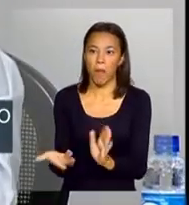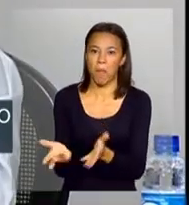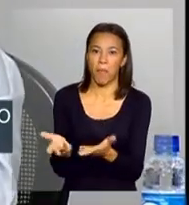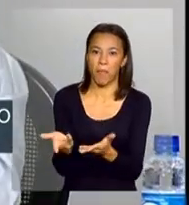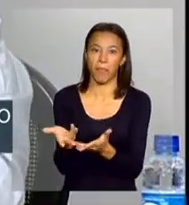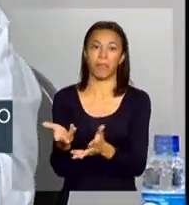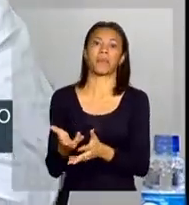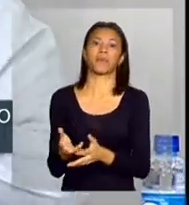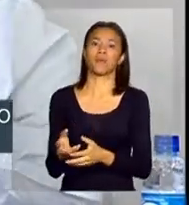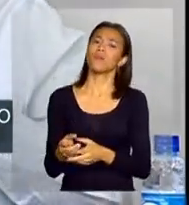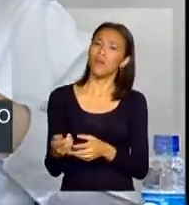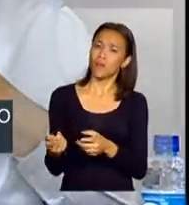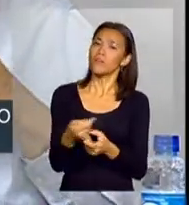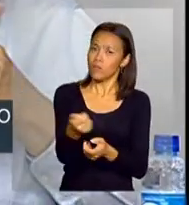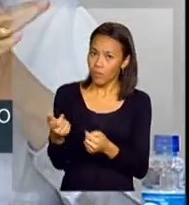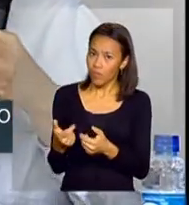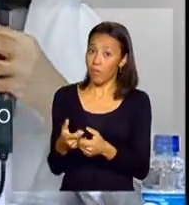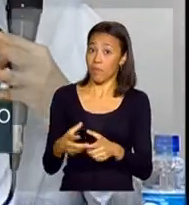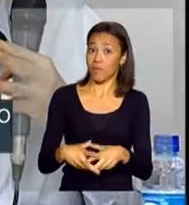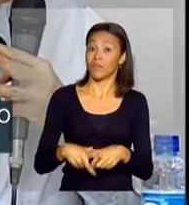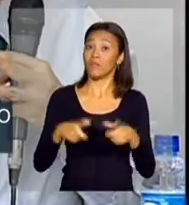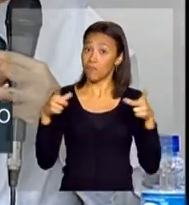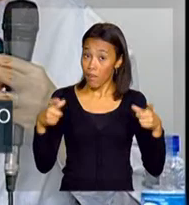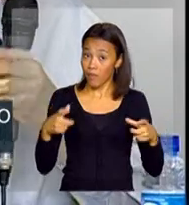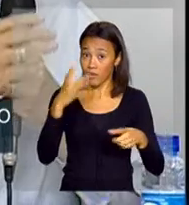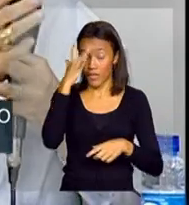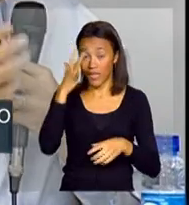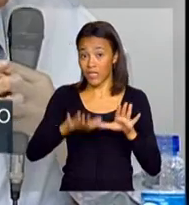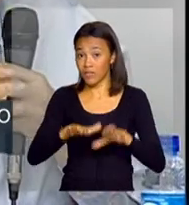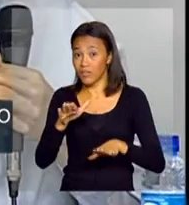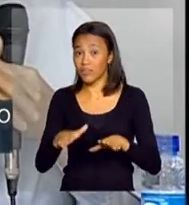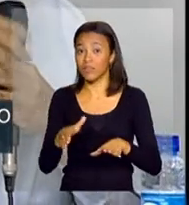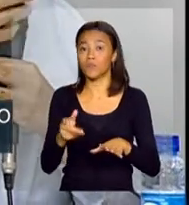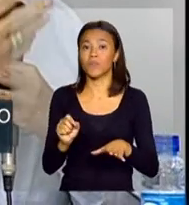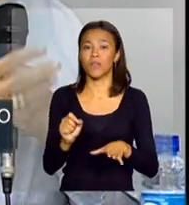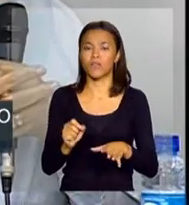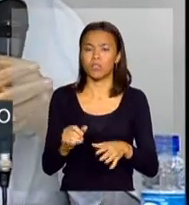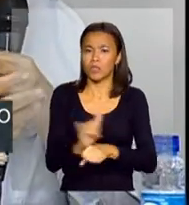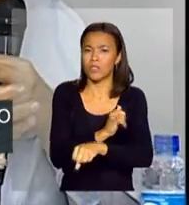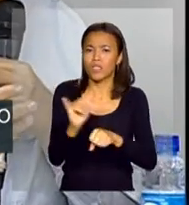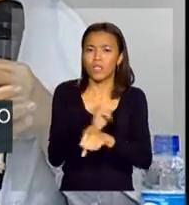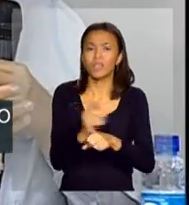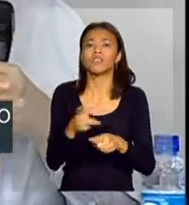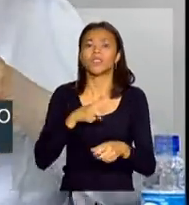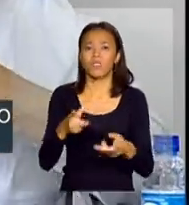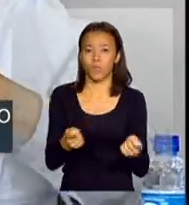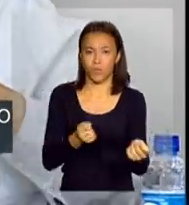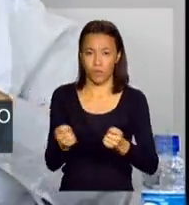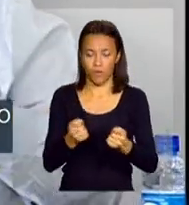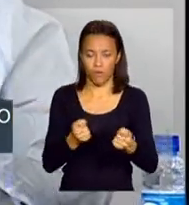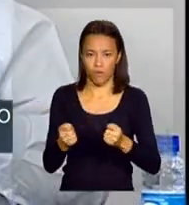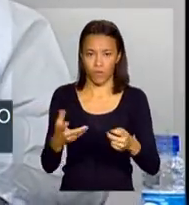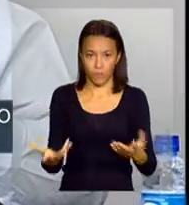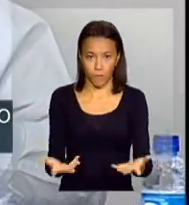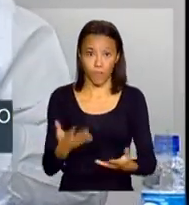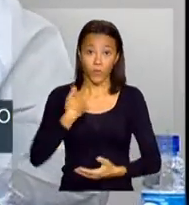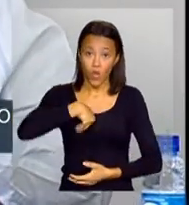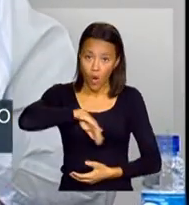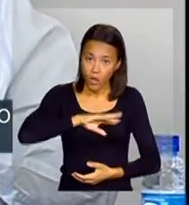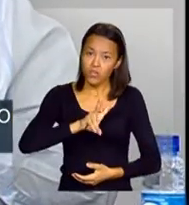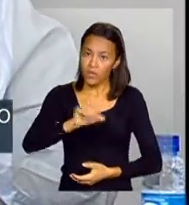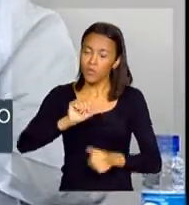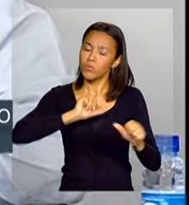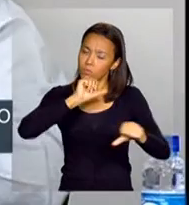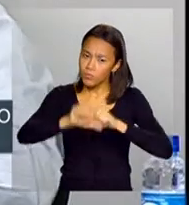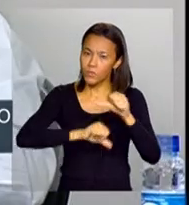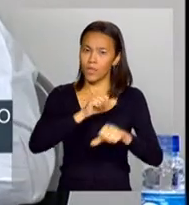sombra daquilo que a gente chama as insuficiências, muitas vezes, dos mecanismos, dos instrumentos de controle. Então, nós vamos mudar